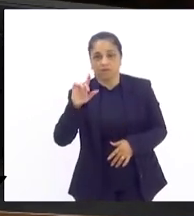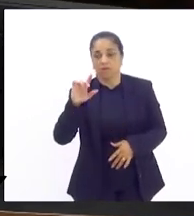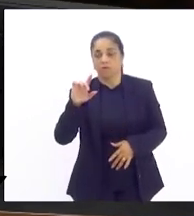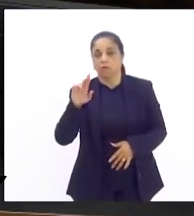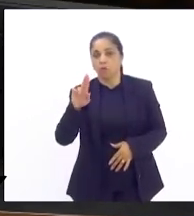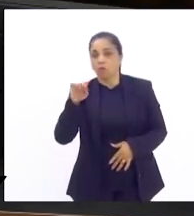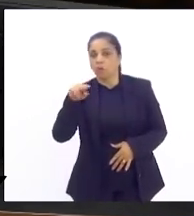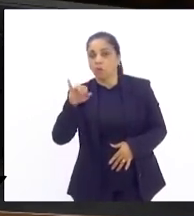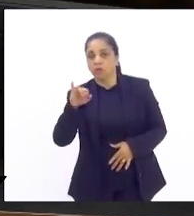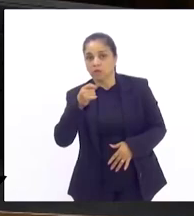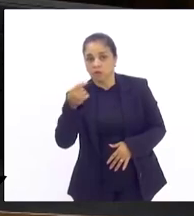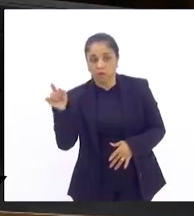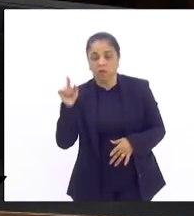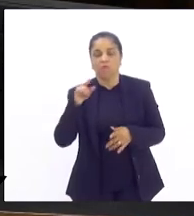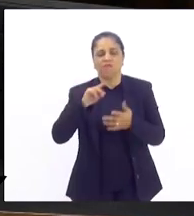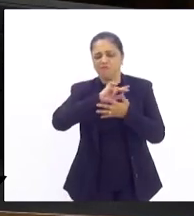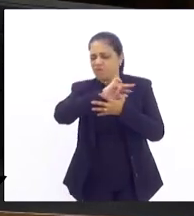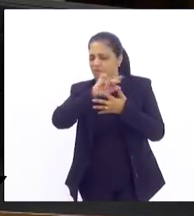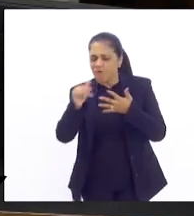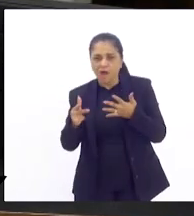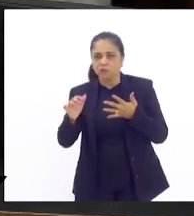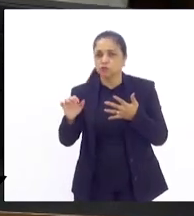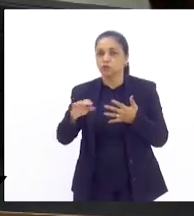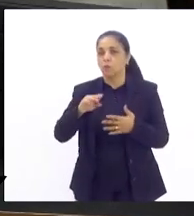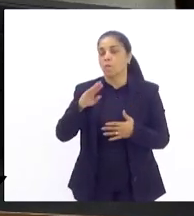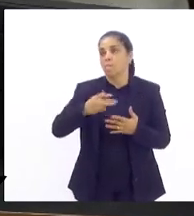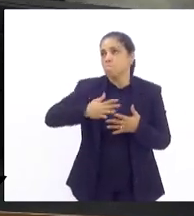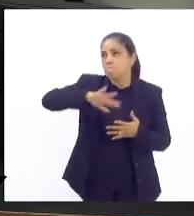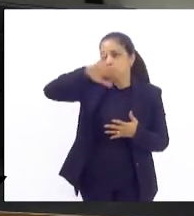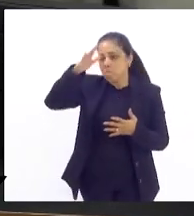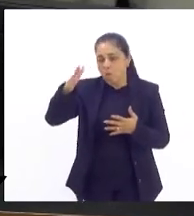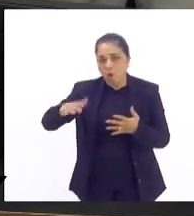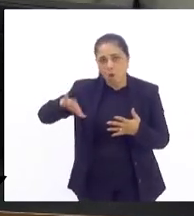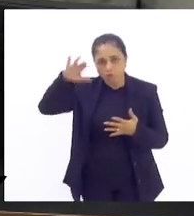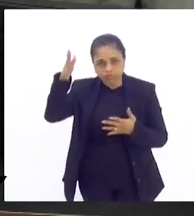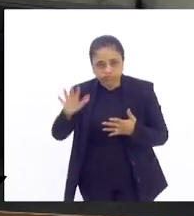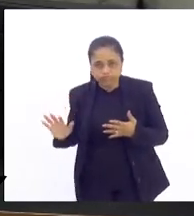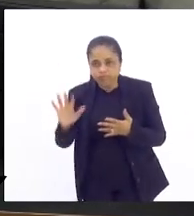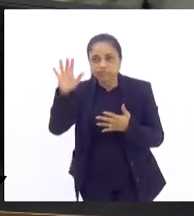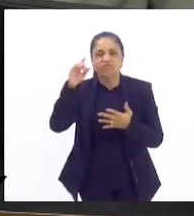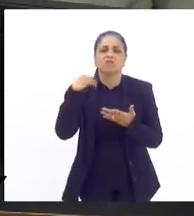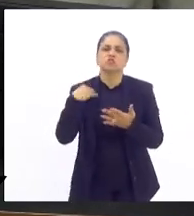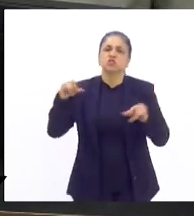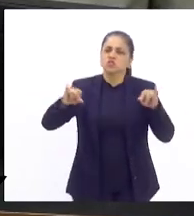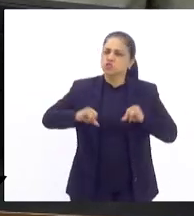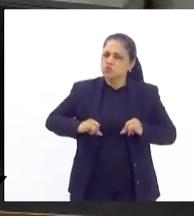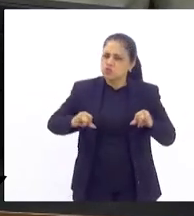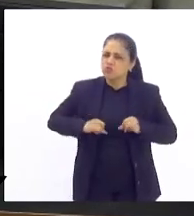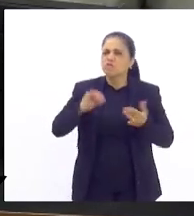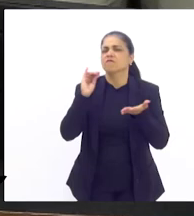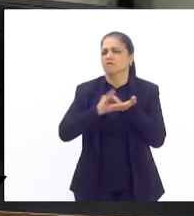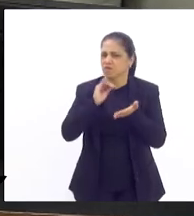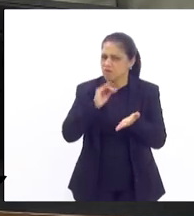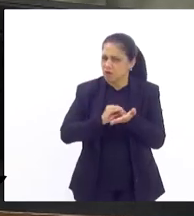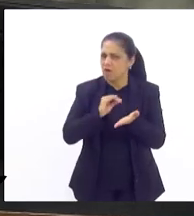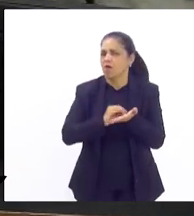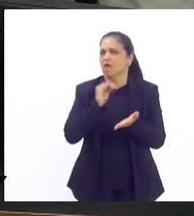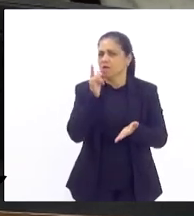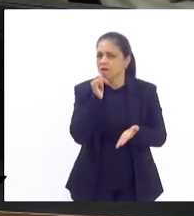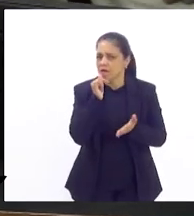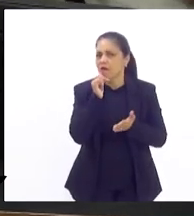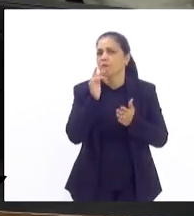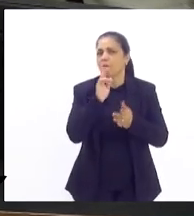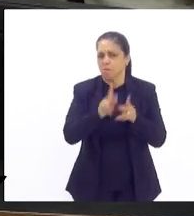Os morros de São João de Meriti, que são 56 morros que hoje, infelizmente, sofrem com a falta de água. O que já foi feito e o que está